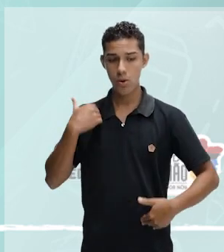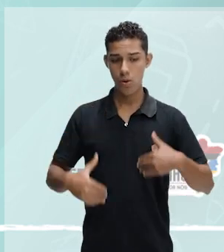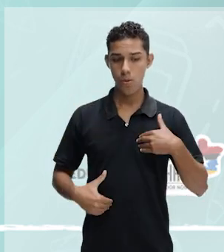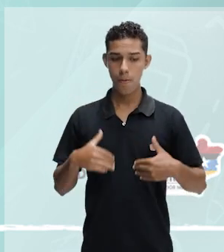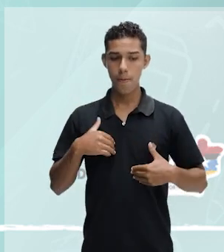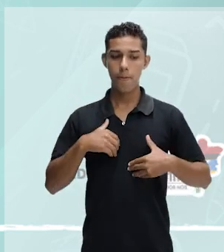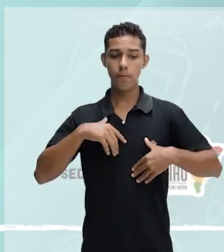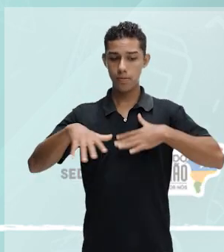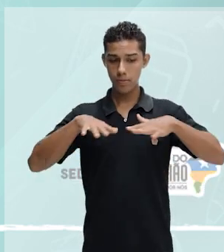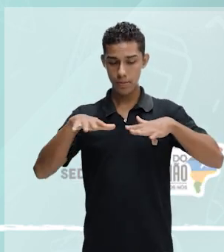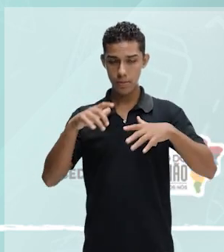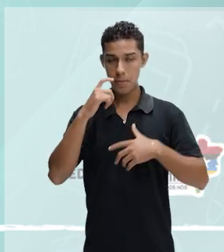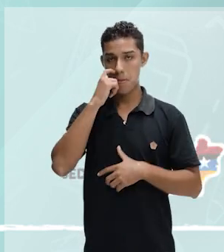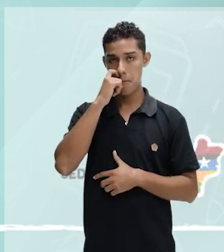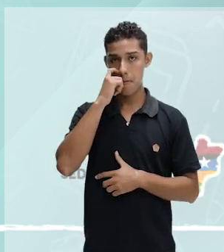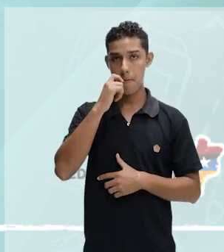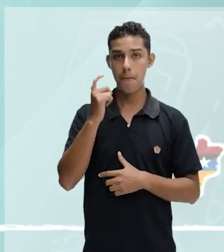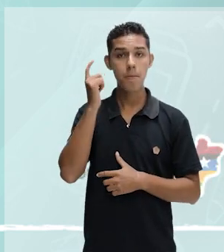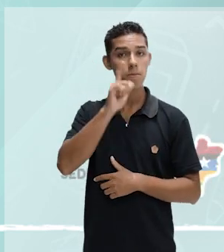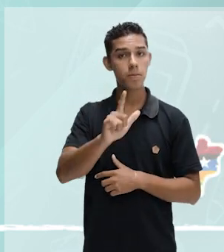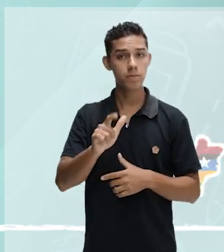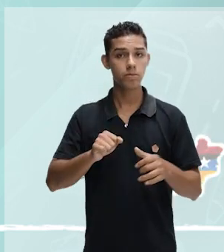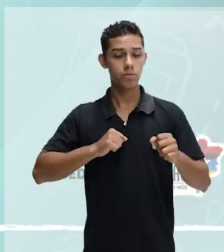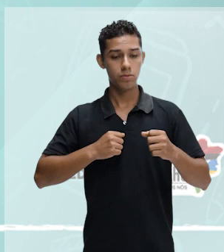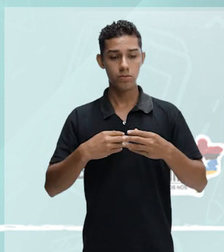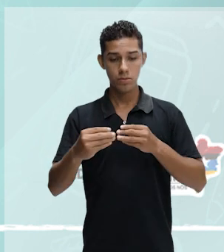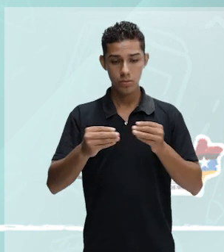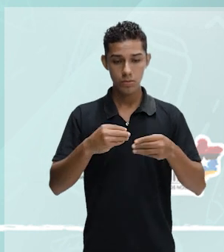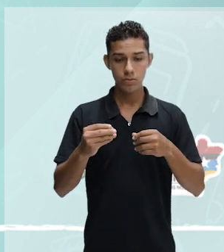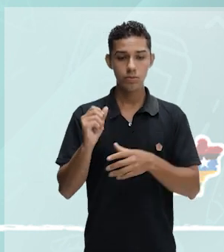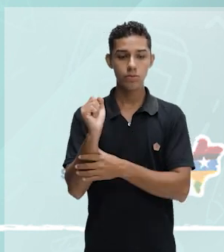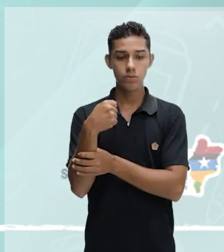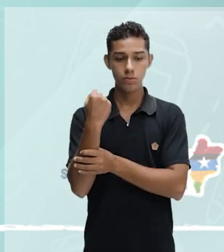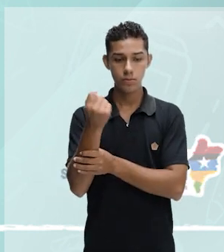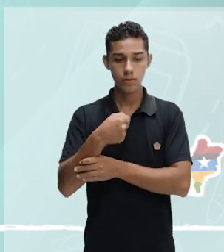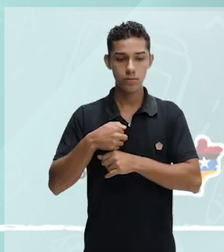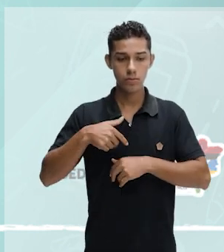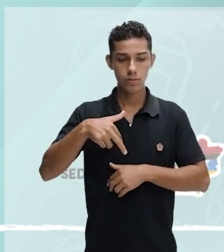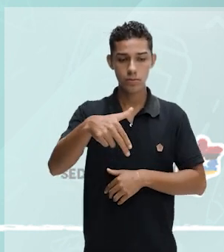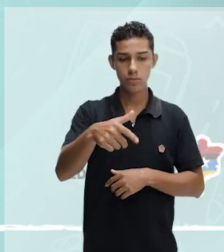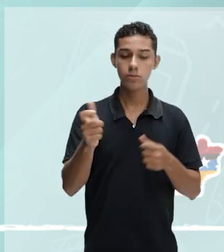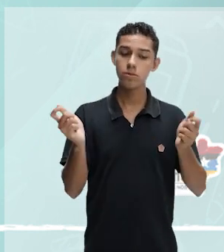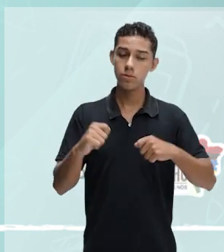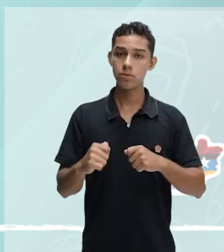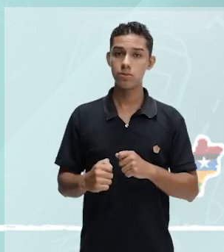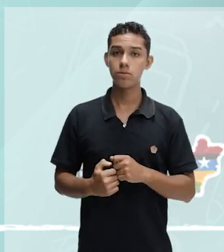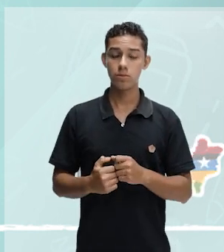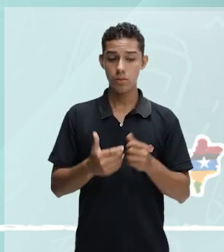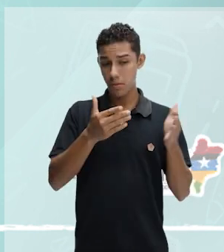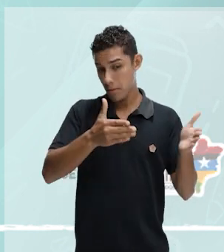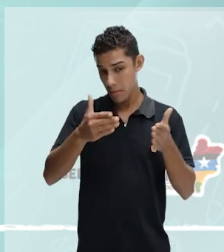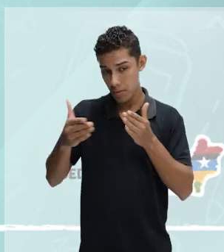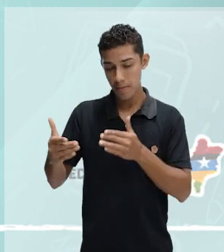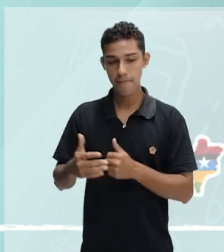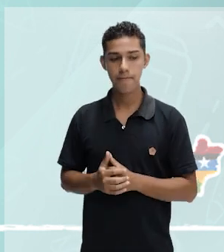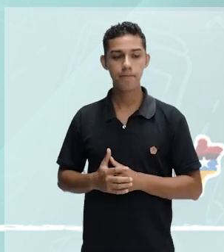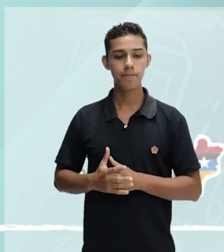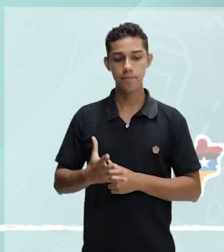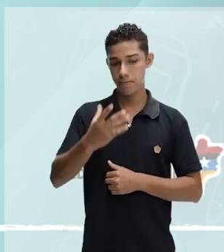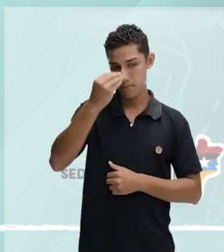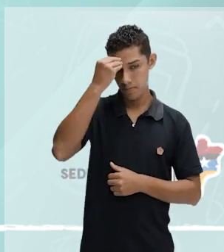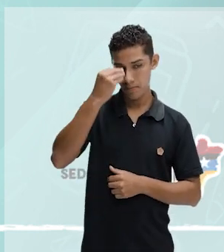se movimenta, que a gente consegue o quê? Articular, locomover. Nós iremos aprender aqui plano por plano. O